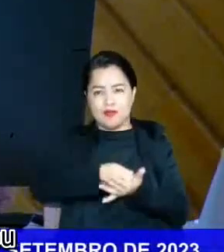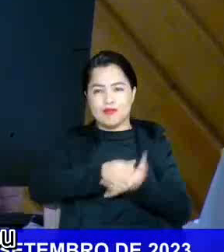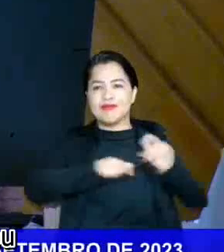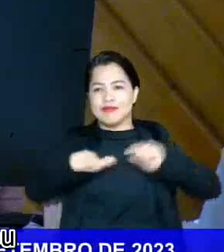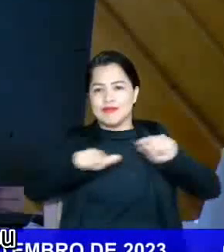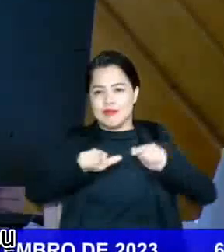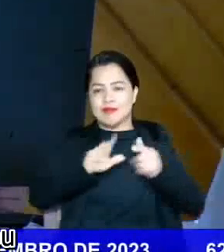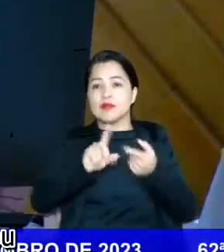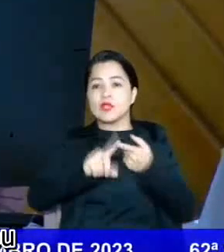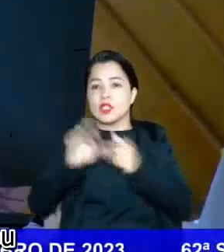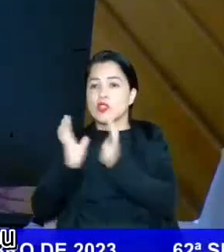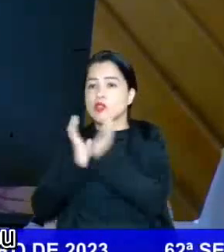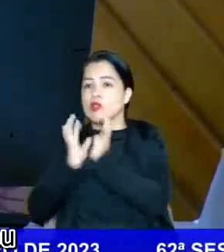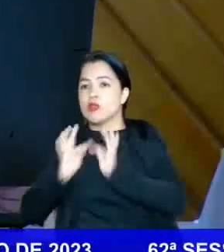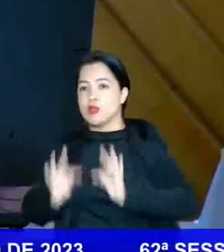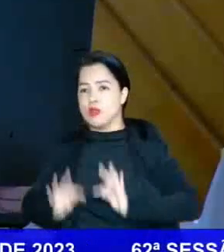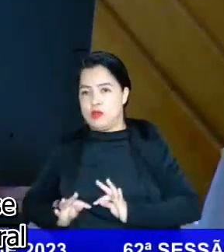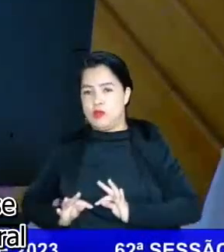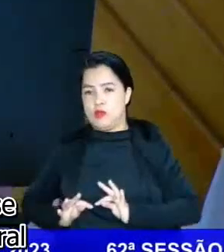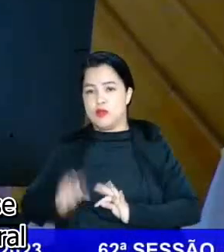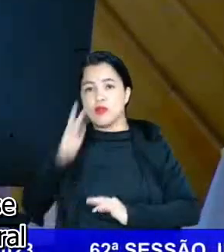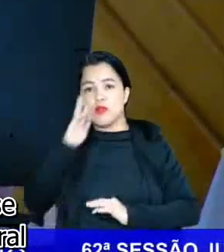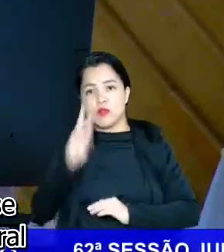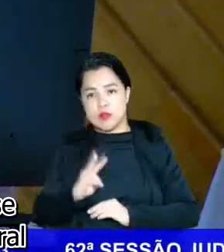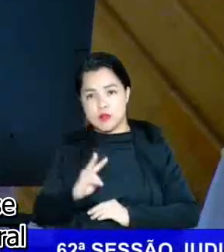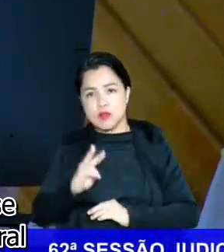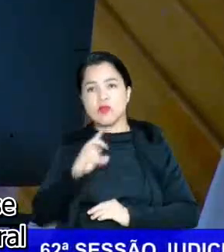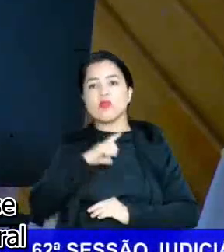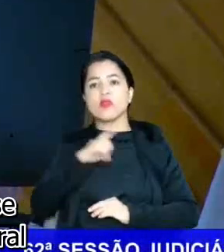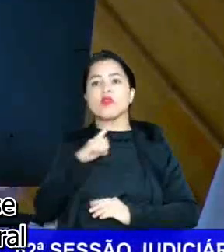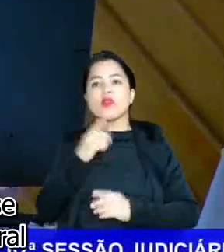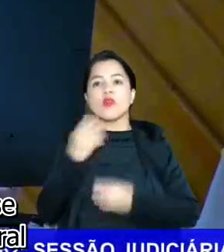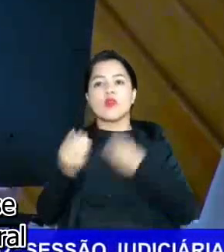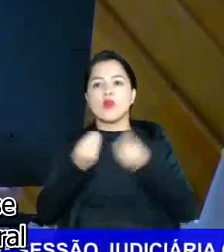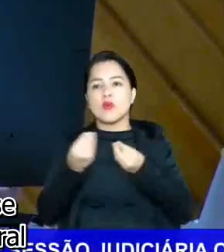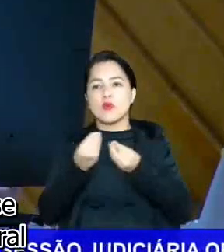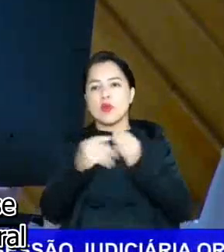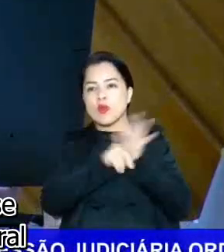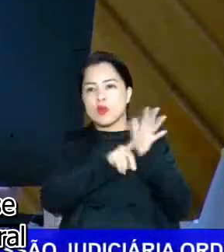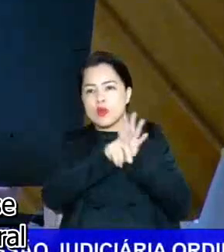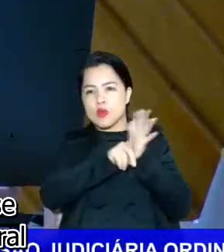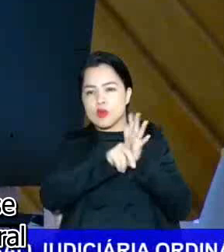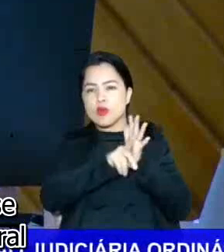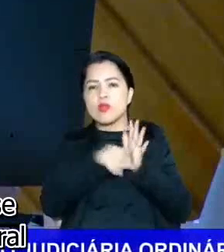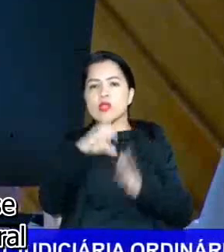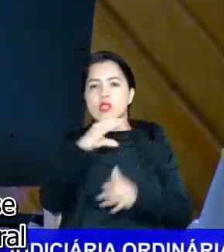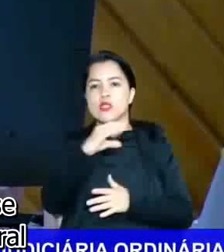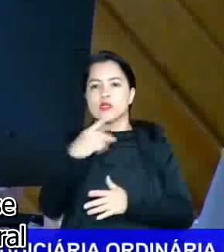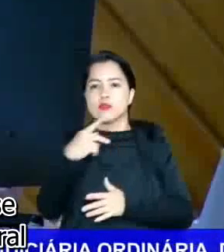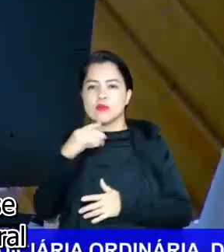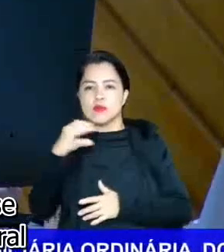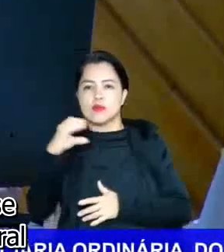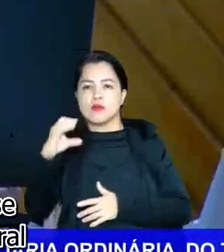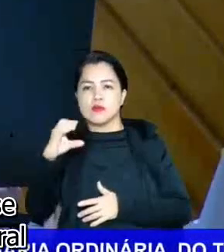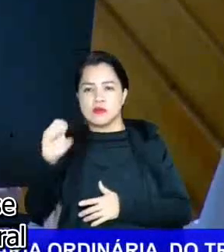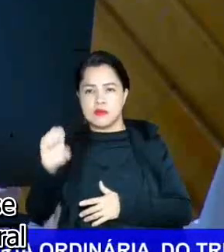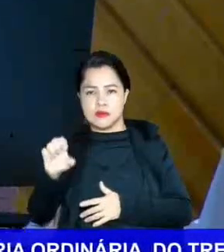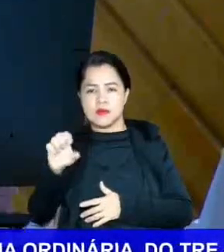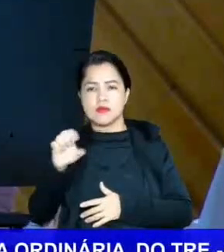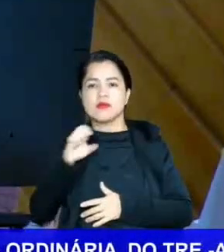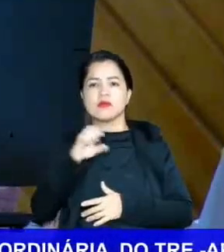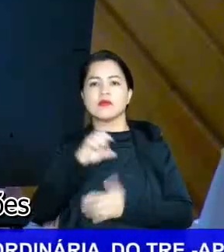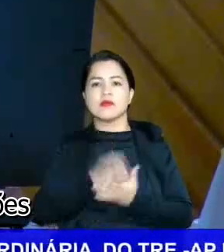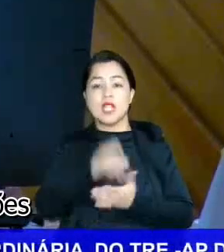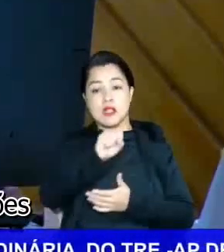Ademais disso, o órgão técnico ele constatou, mediante a integração do módulo de análise da SPCE, das bases de dados da Receita